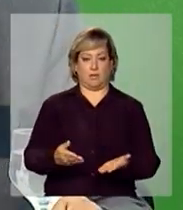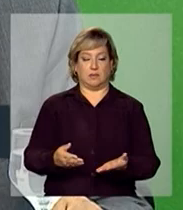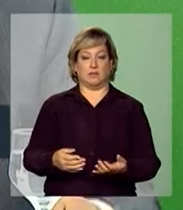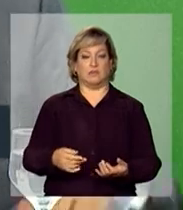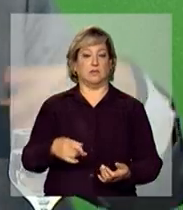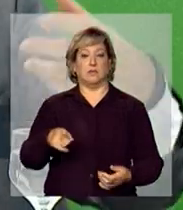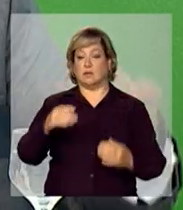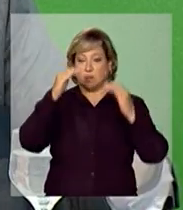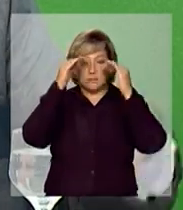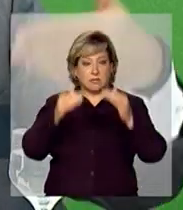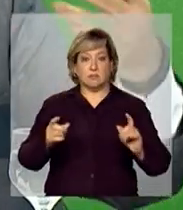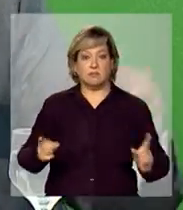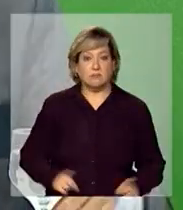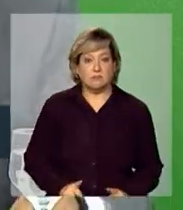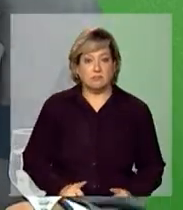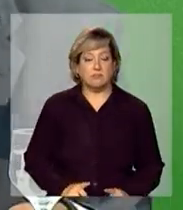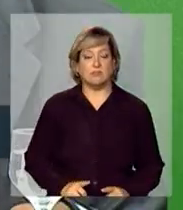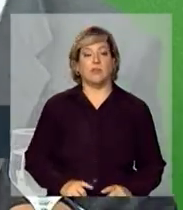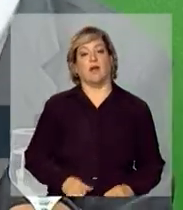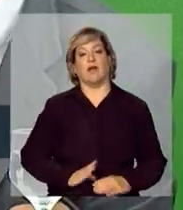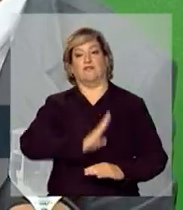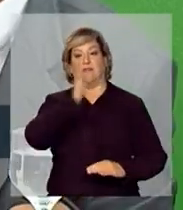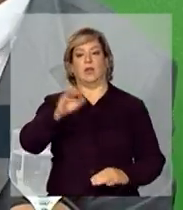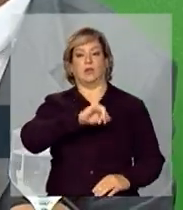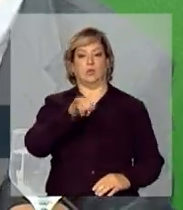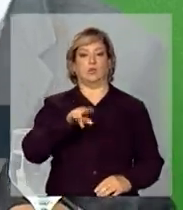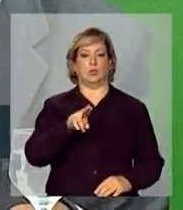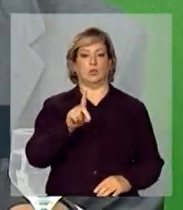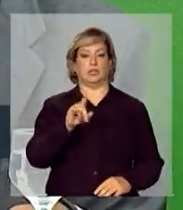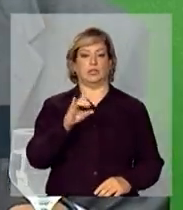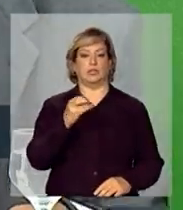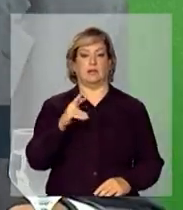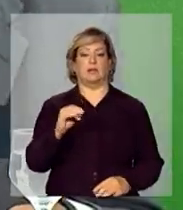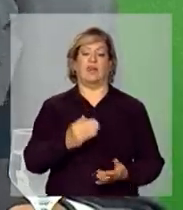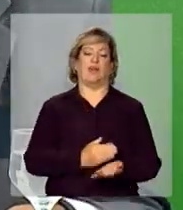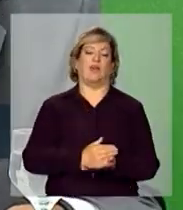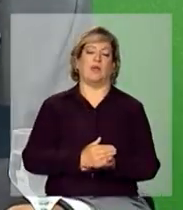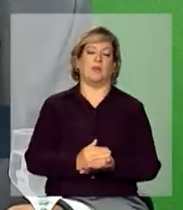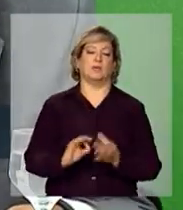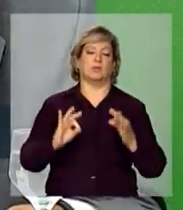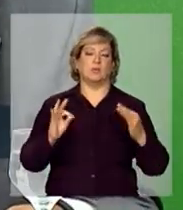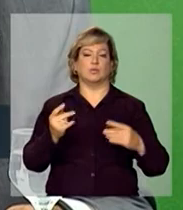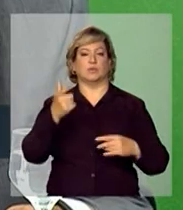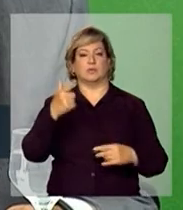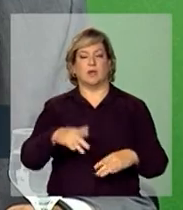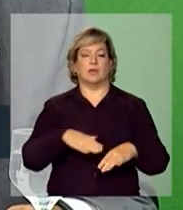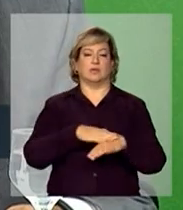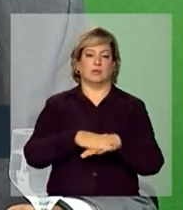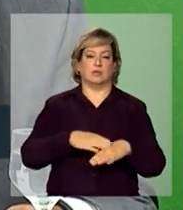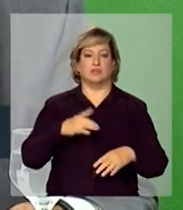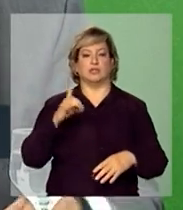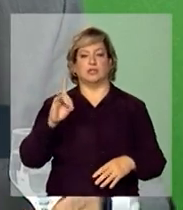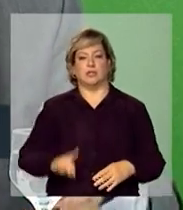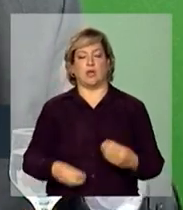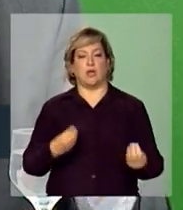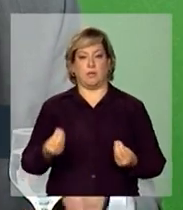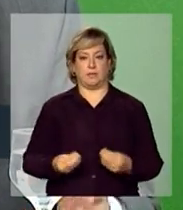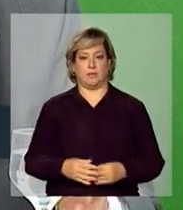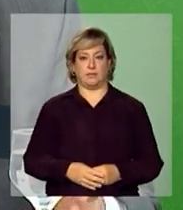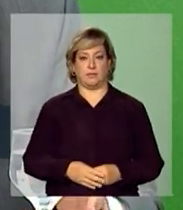cumpre Ah não compra o que acontece vai para o judiciário e começa uma ação do início para discutir o direito etc